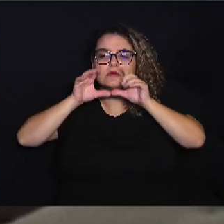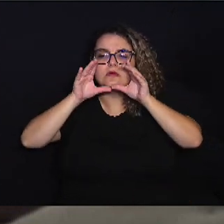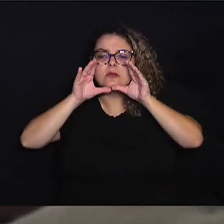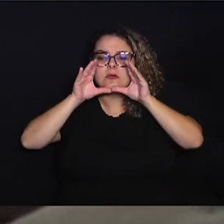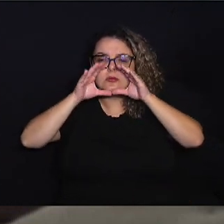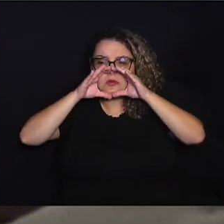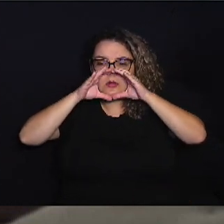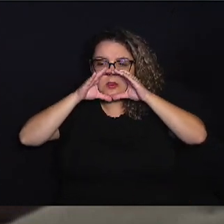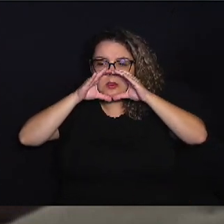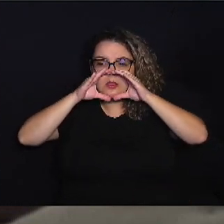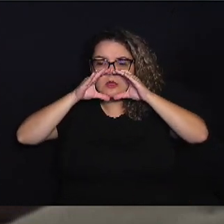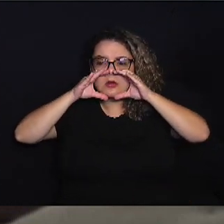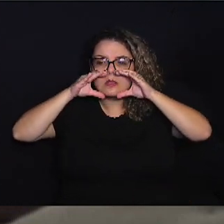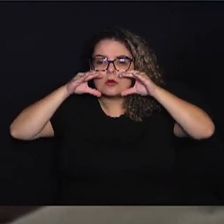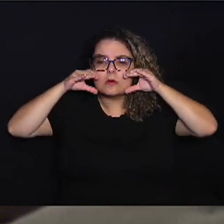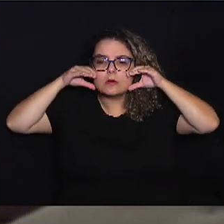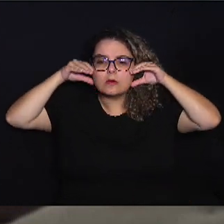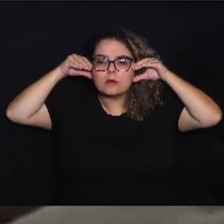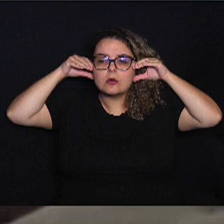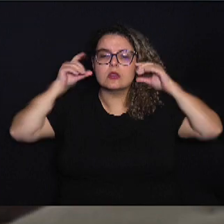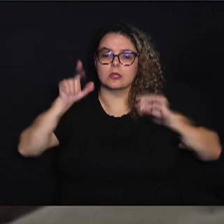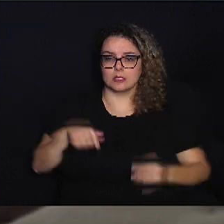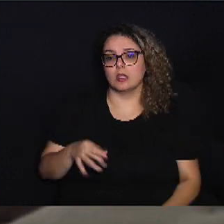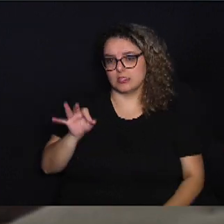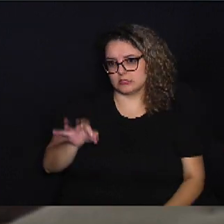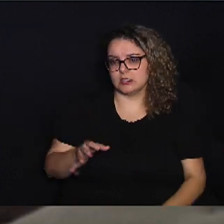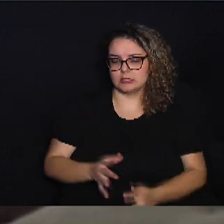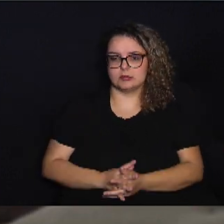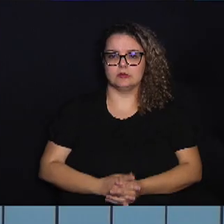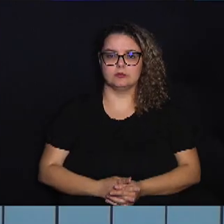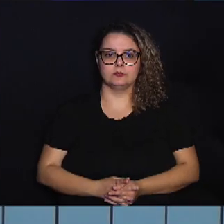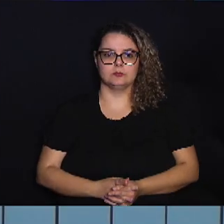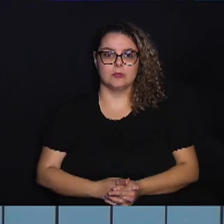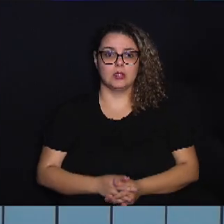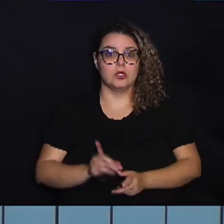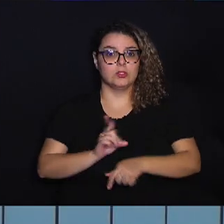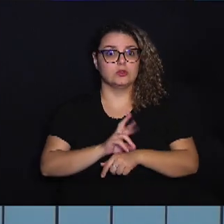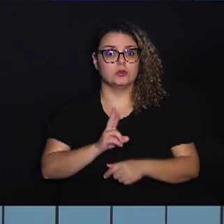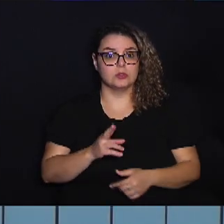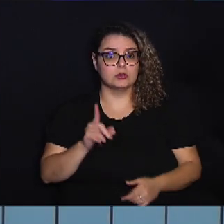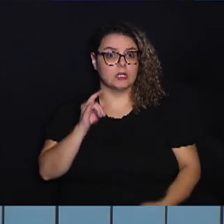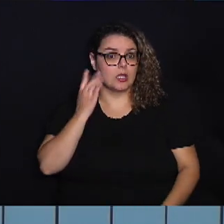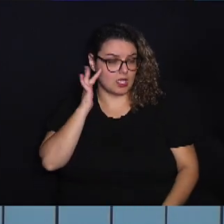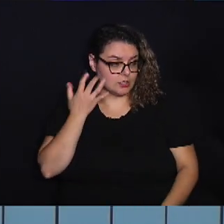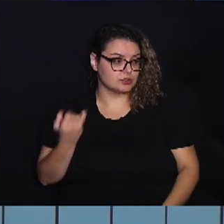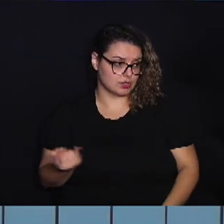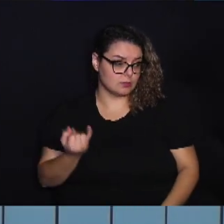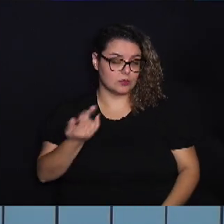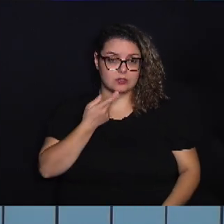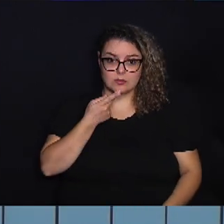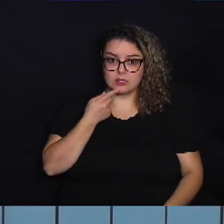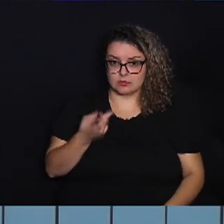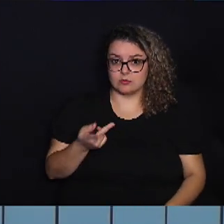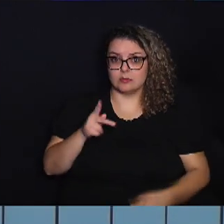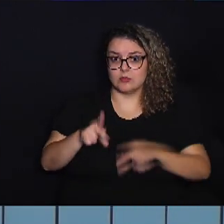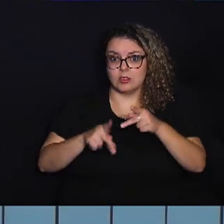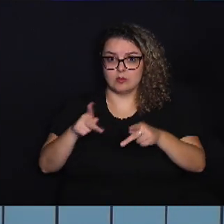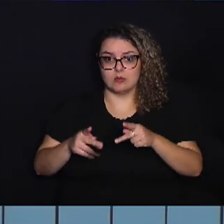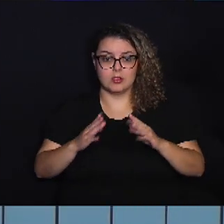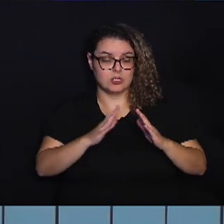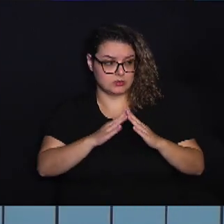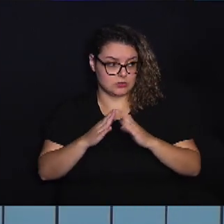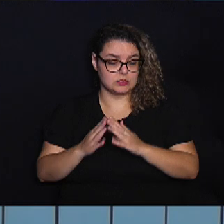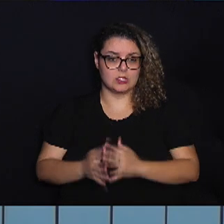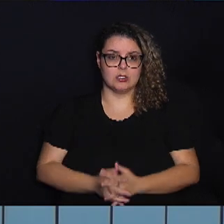queixinho, é isso que a gente considera como uma máscara adequada. Agora, doutora, acho que é importante a gente falar aqui, né, para a população que está em